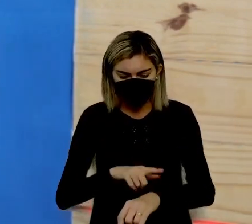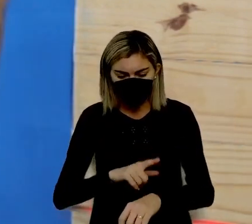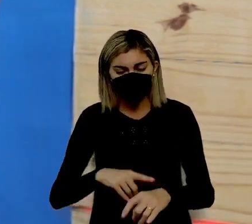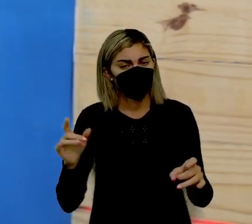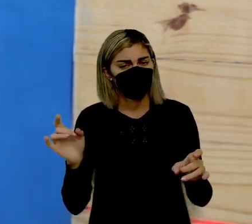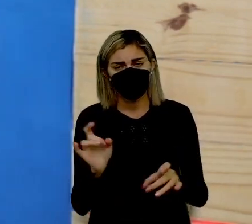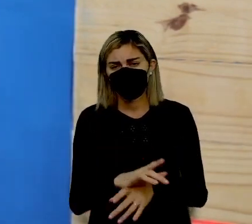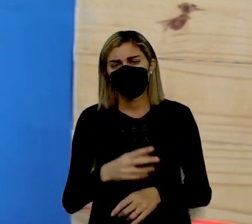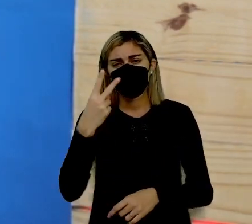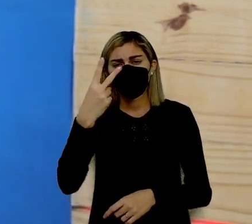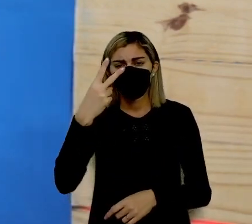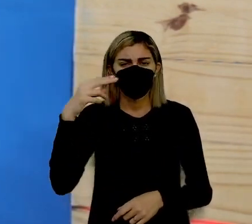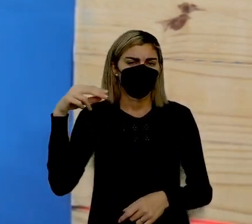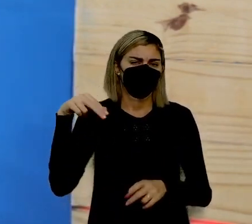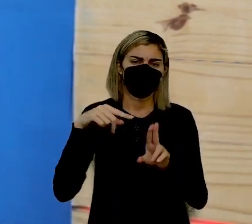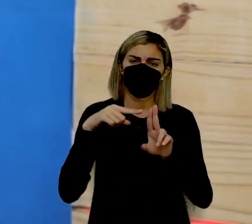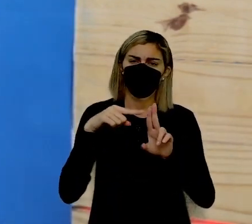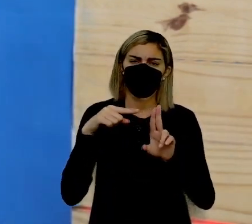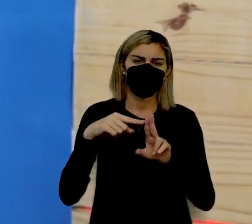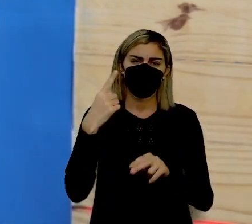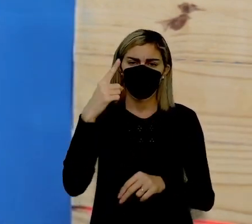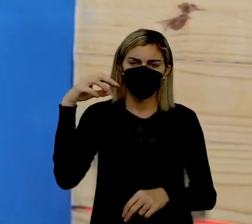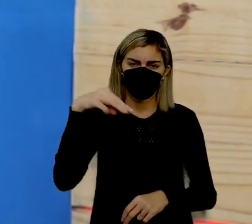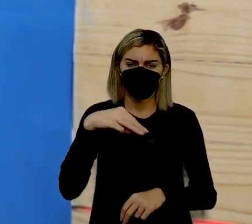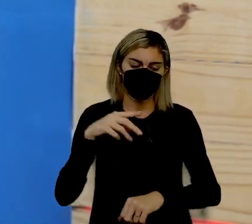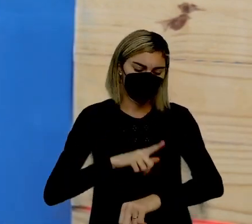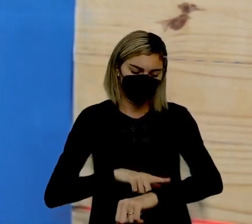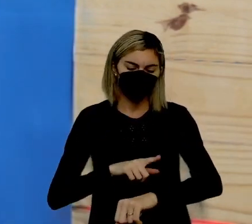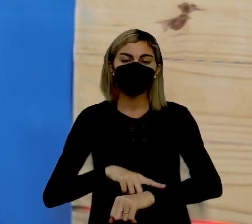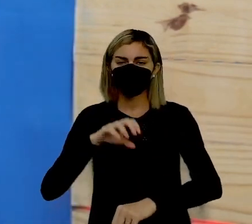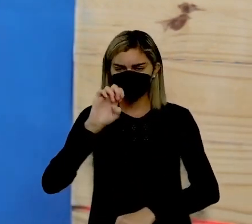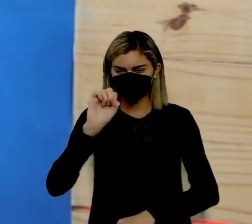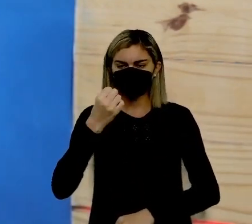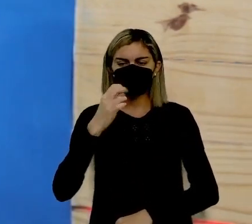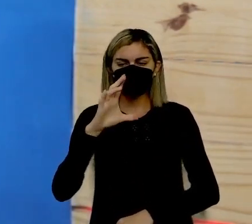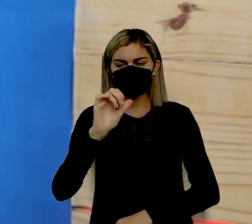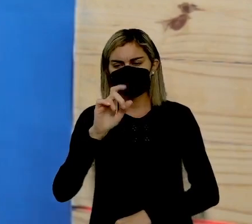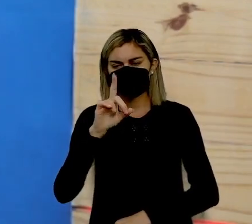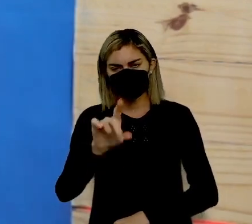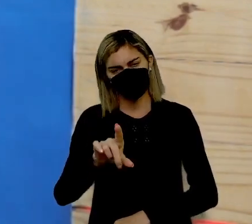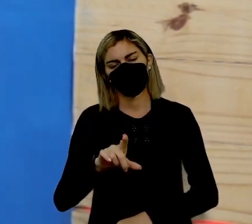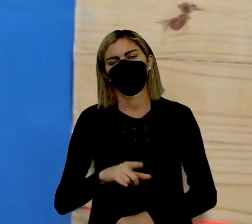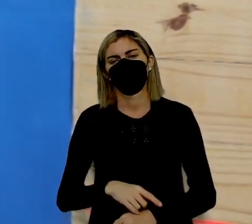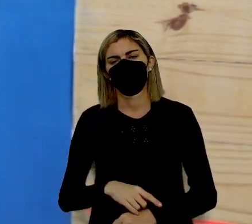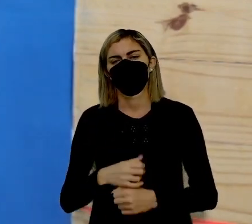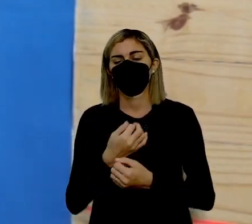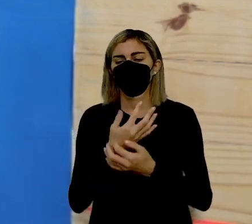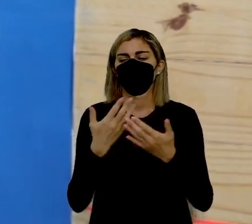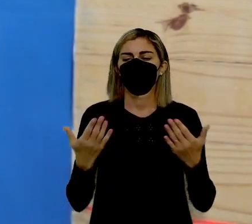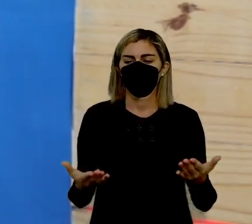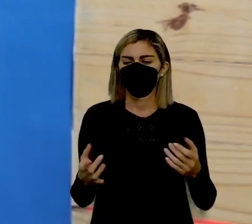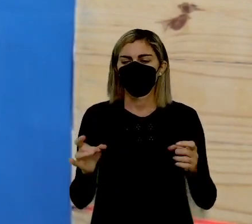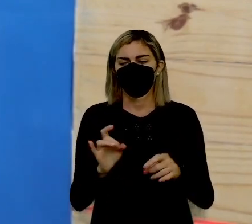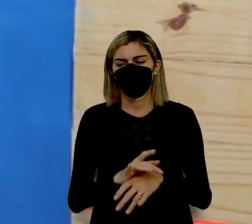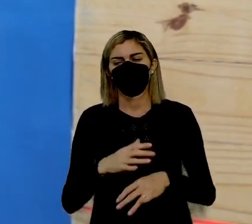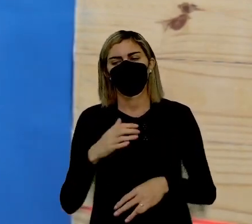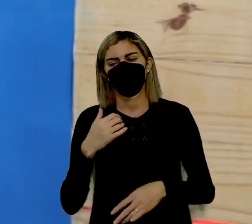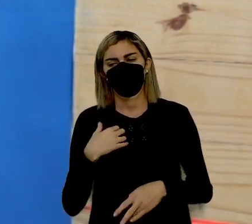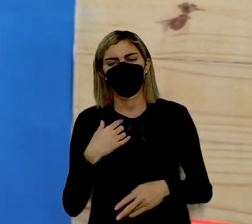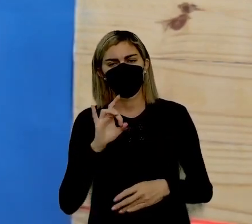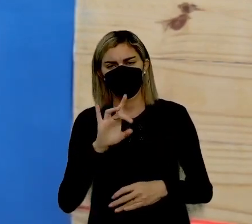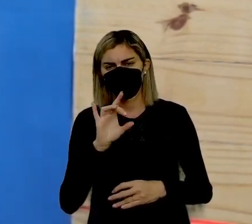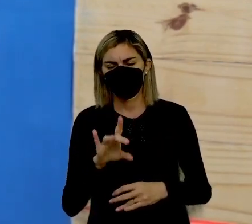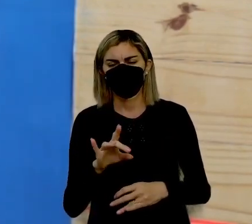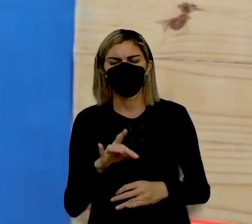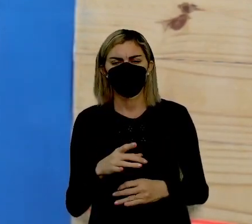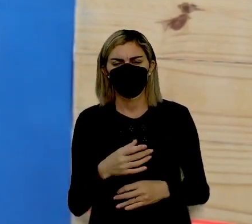numérico 2, unidade minuto, tempo é escalar. Quando a grandeza ficar completamente definida só pelo